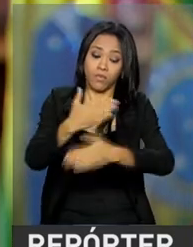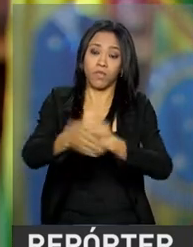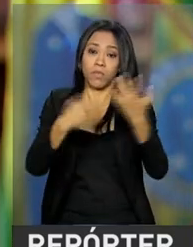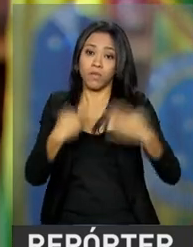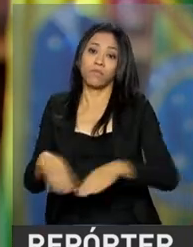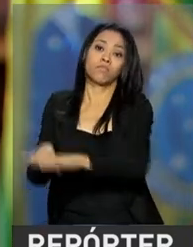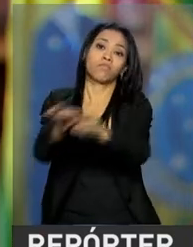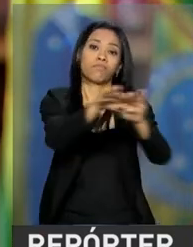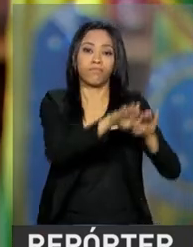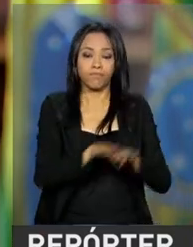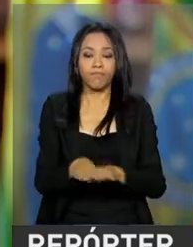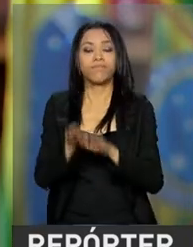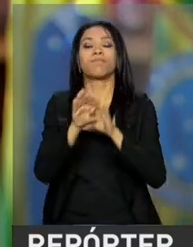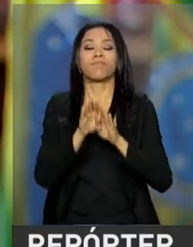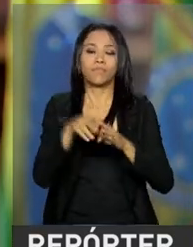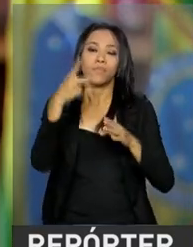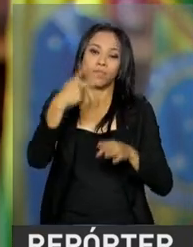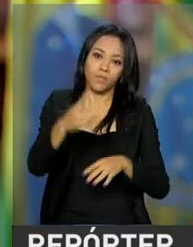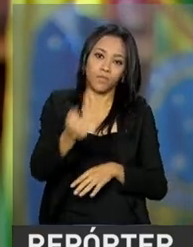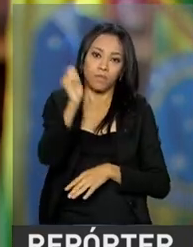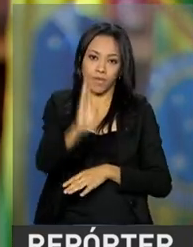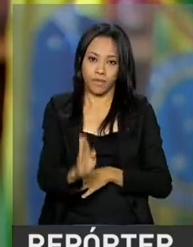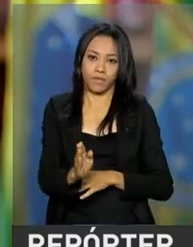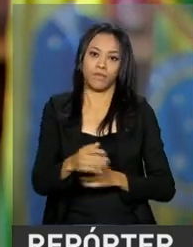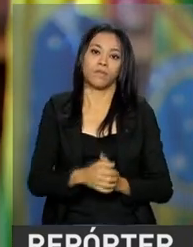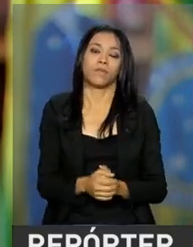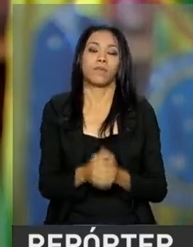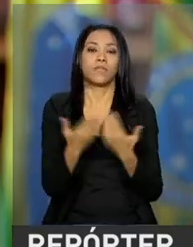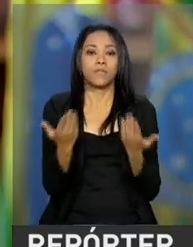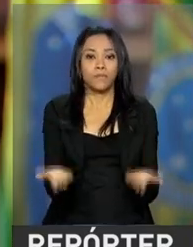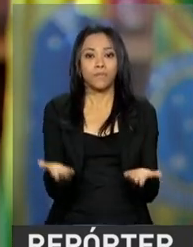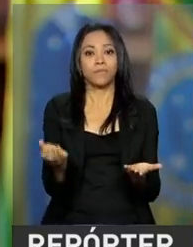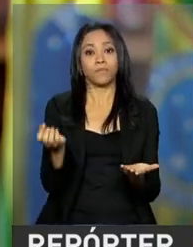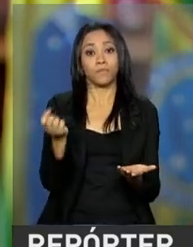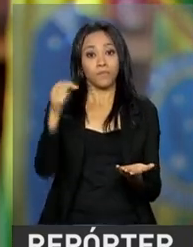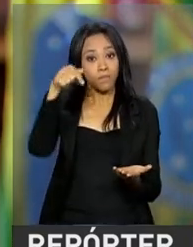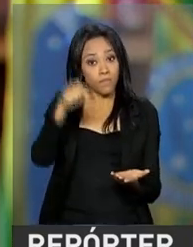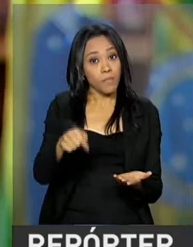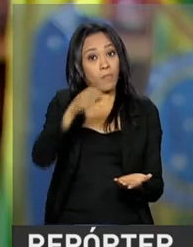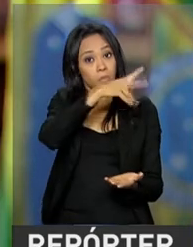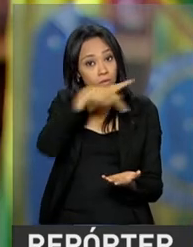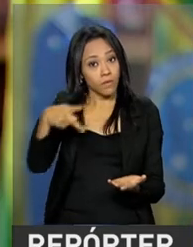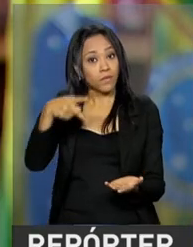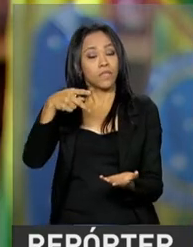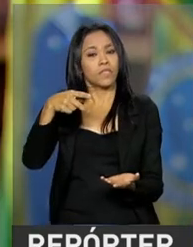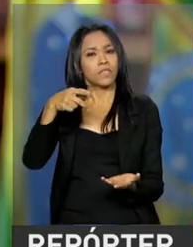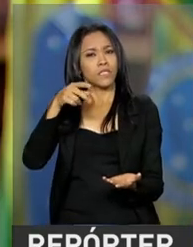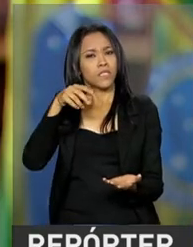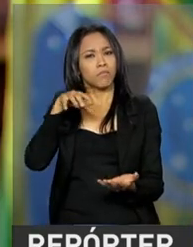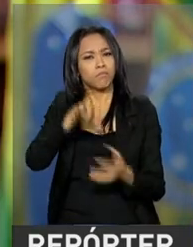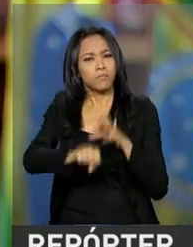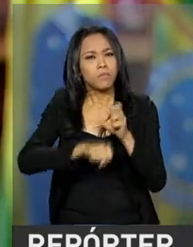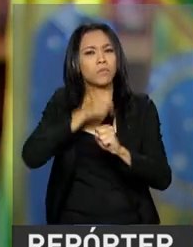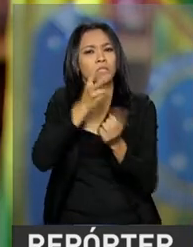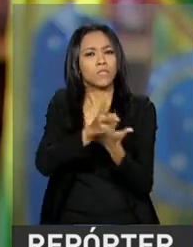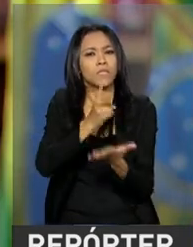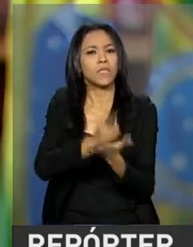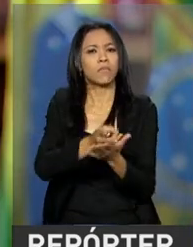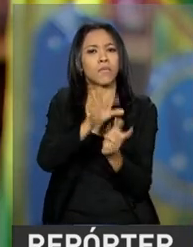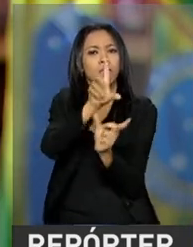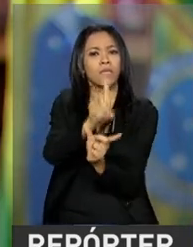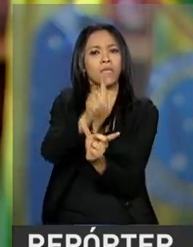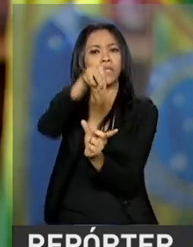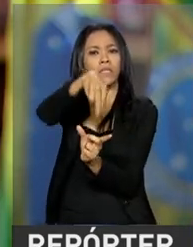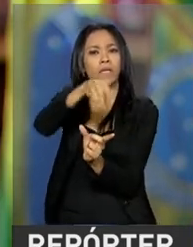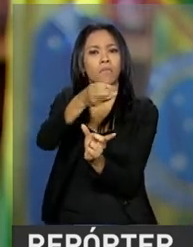e sustentável em nosso país. A presidência que busca ser democrática é aquela que